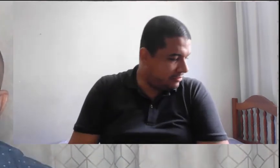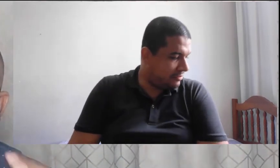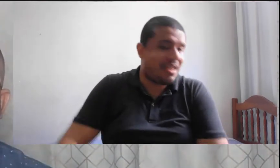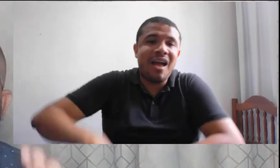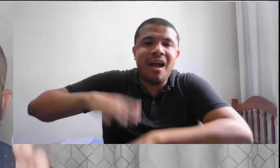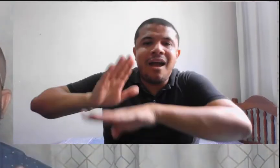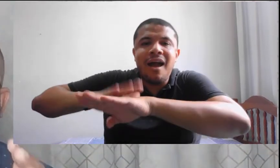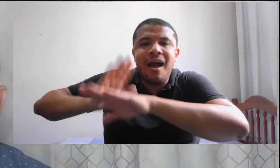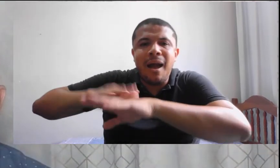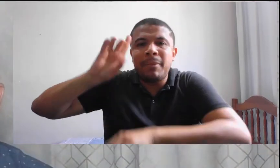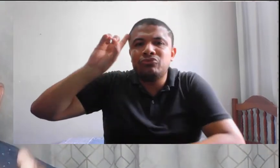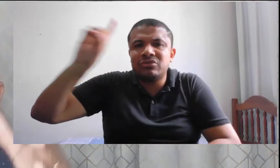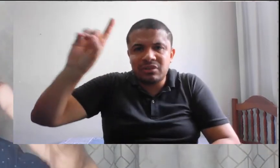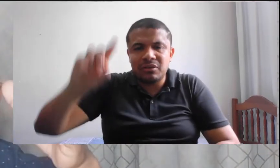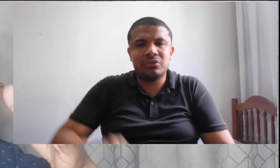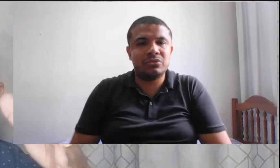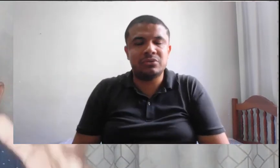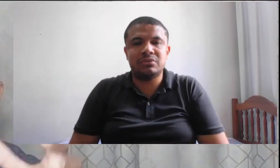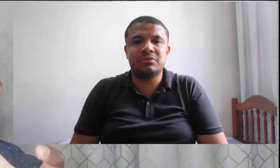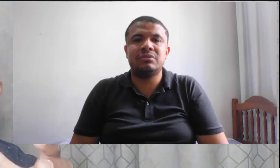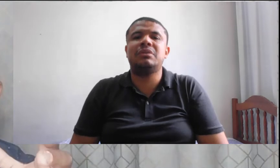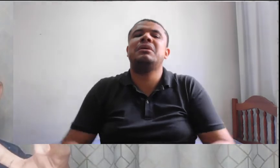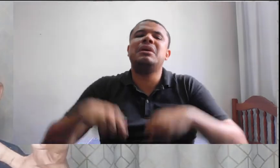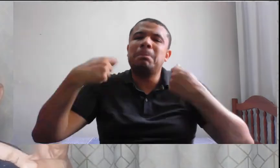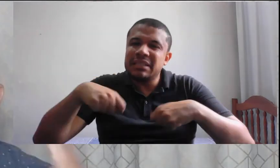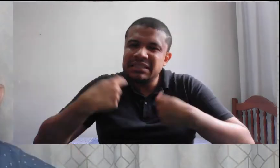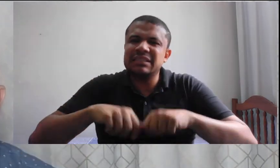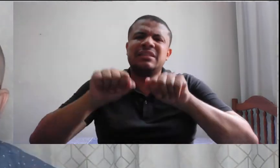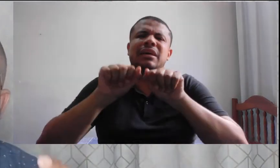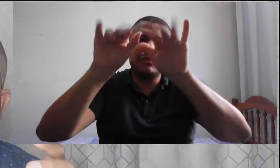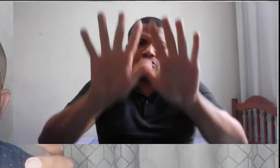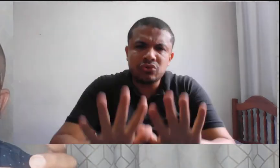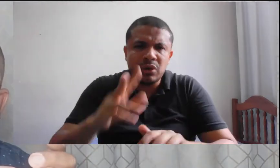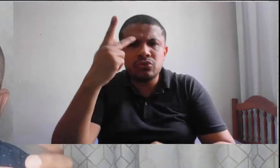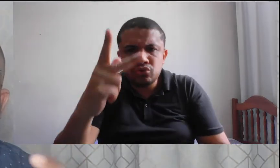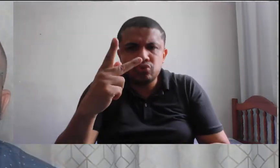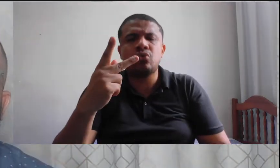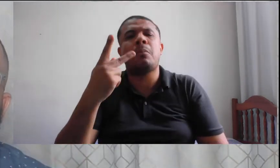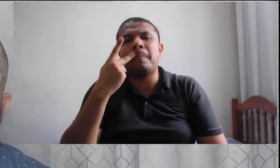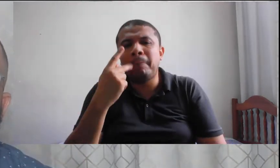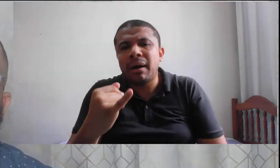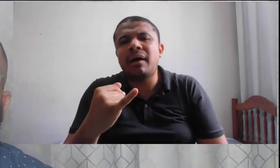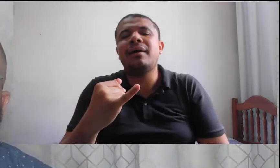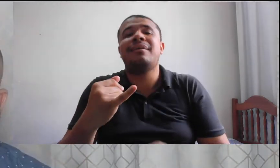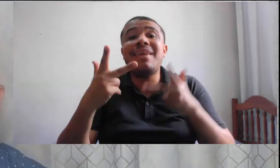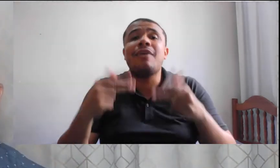A mão do Senhor precisa ser vista, precisa ser ministrada sobre a vida do Pai.